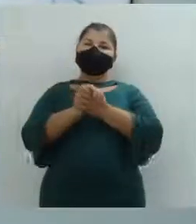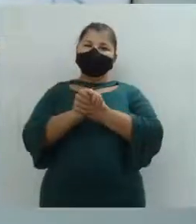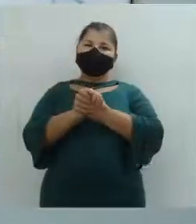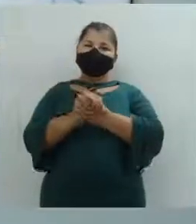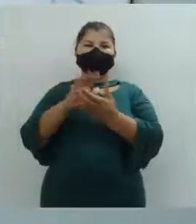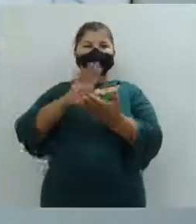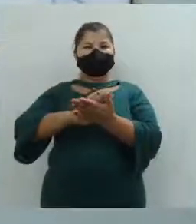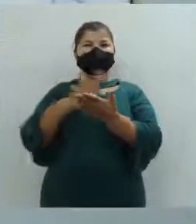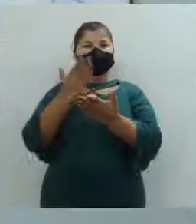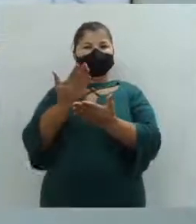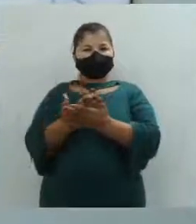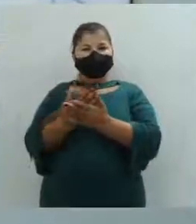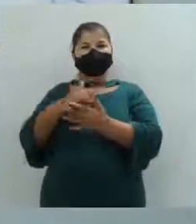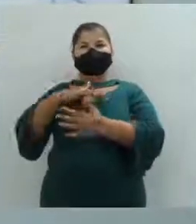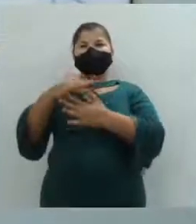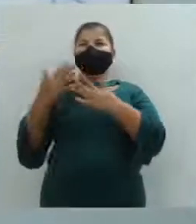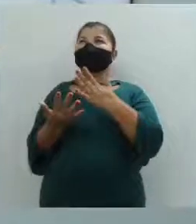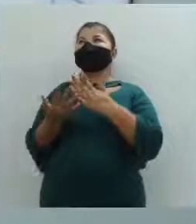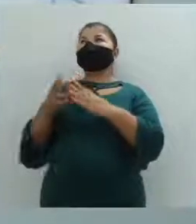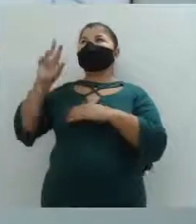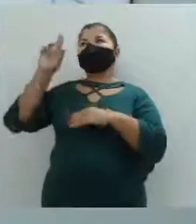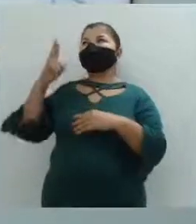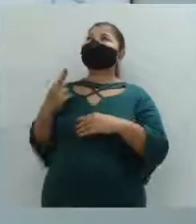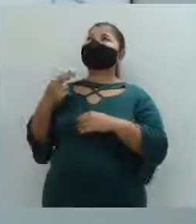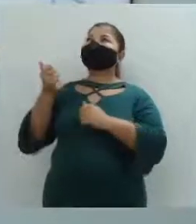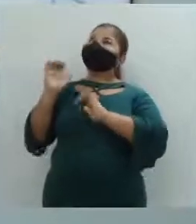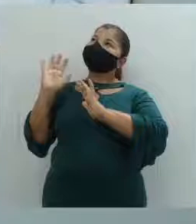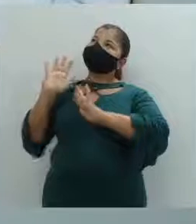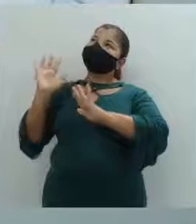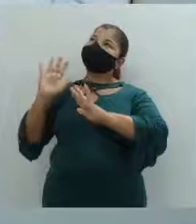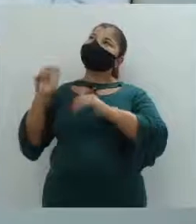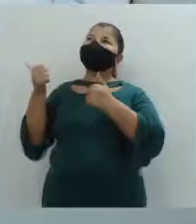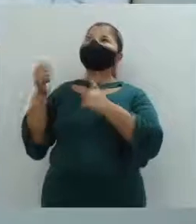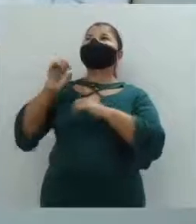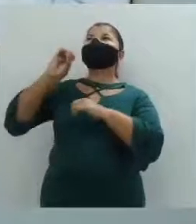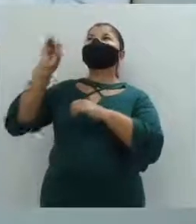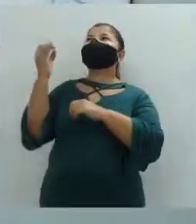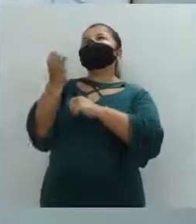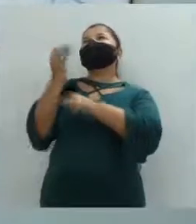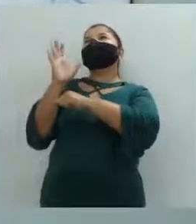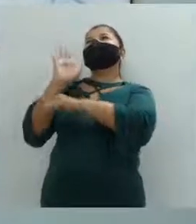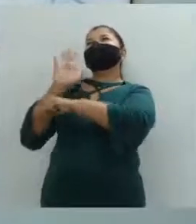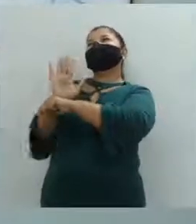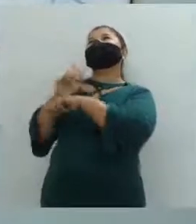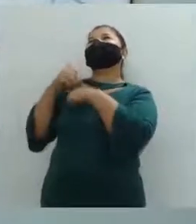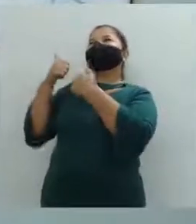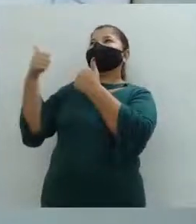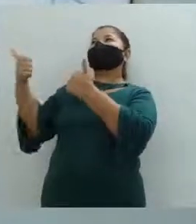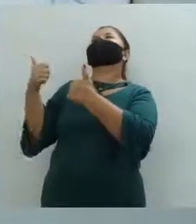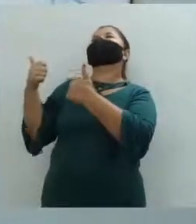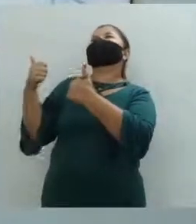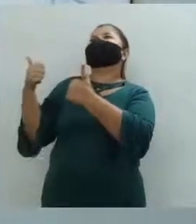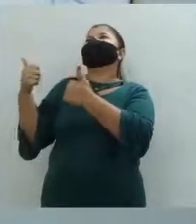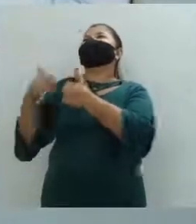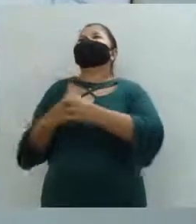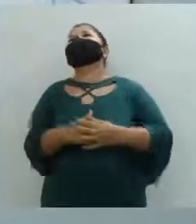nossa intérprete querida Sueli. Oi, boa tarde,